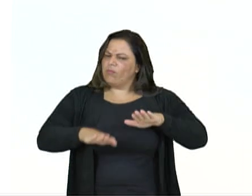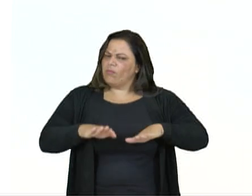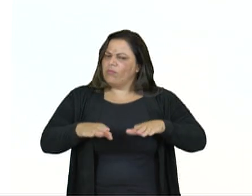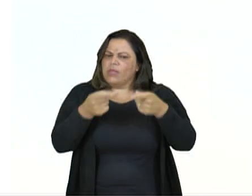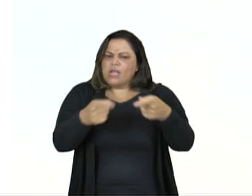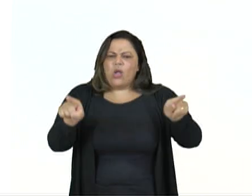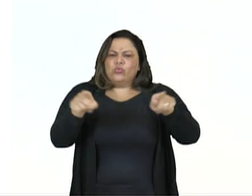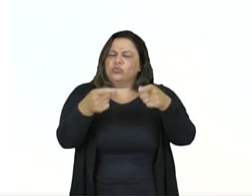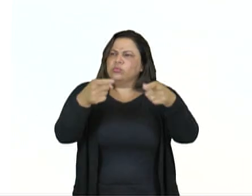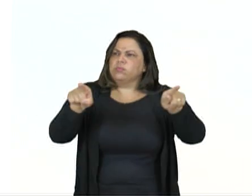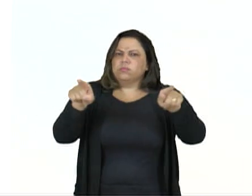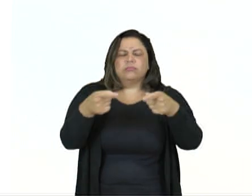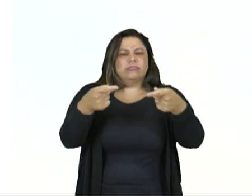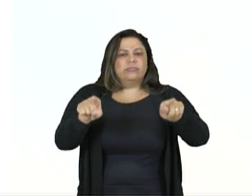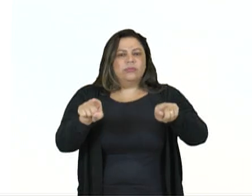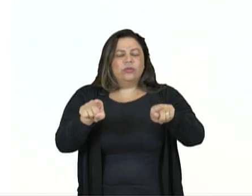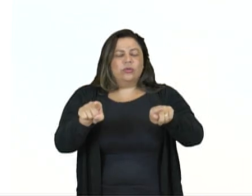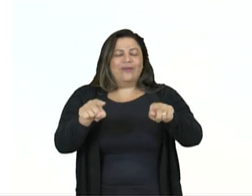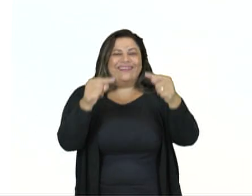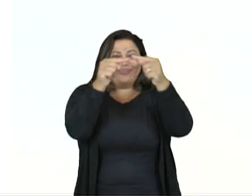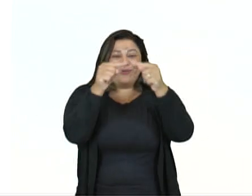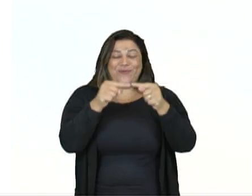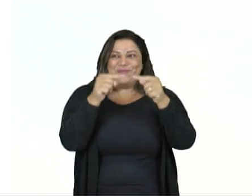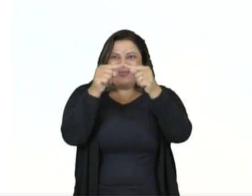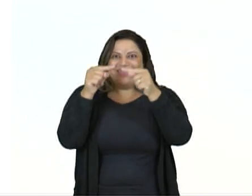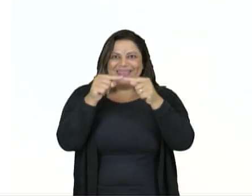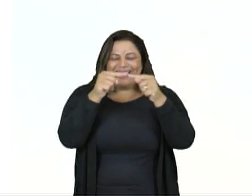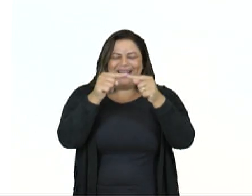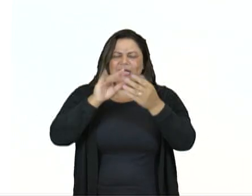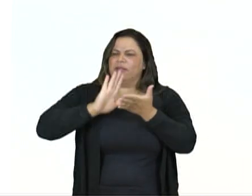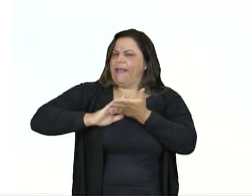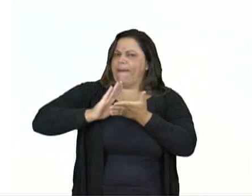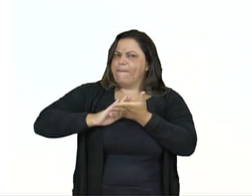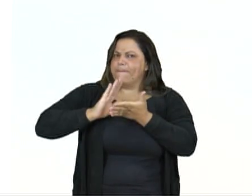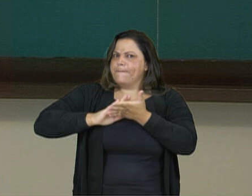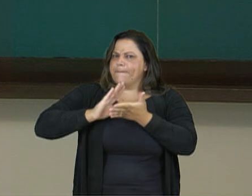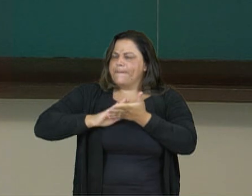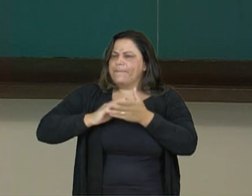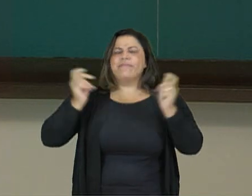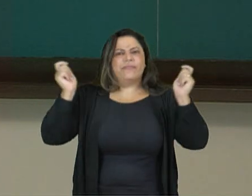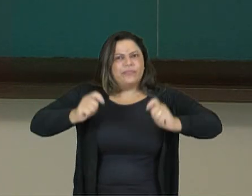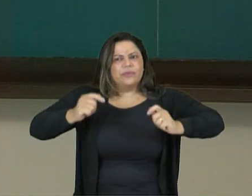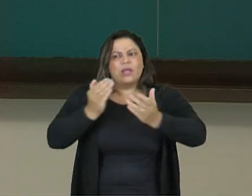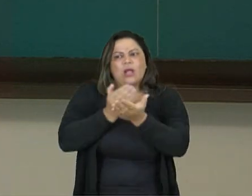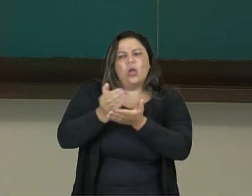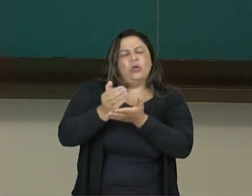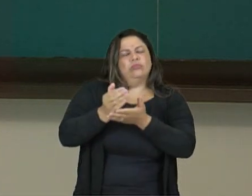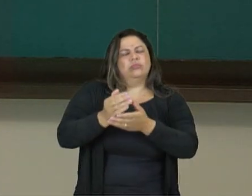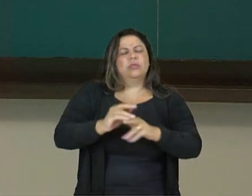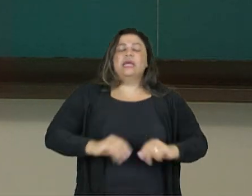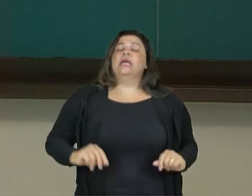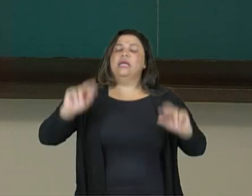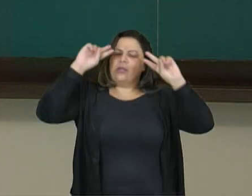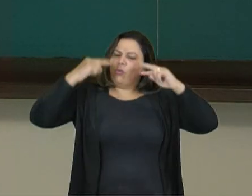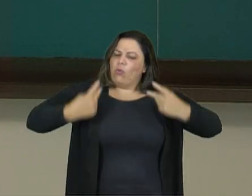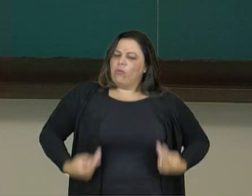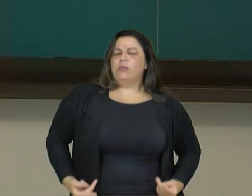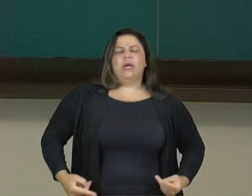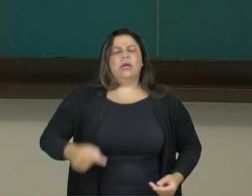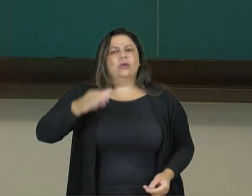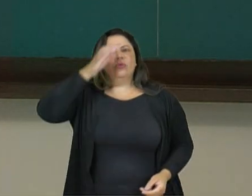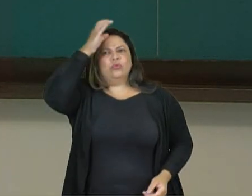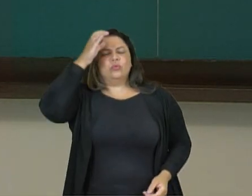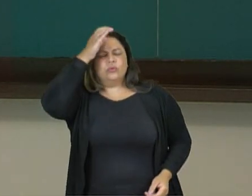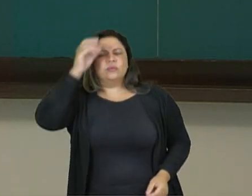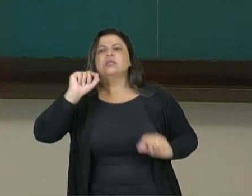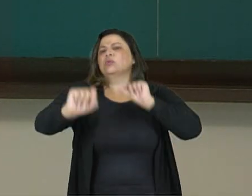ritmos, conjugando os passos com as mãos através das palmas. Então o ser humano não tinha essa consciência do que era